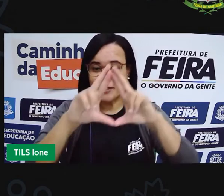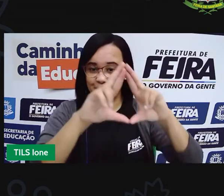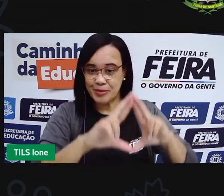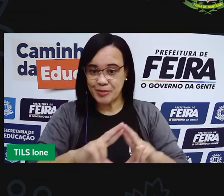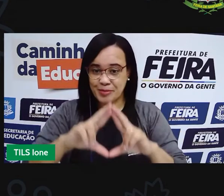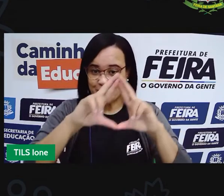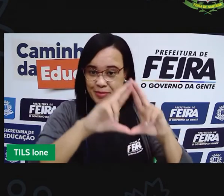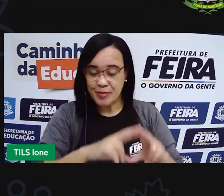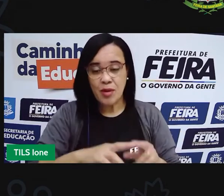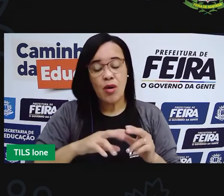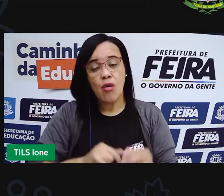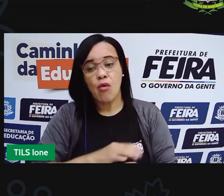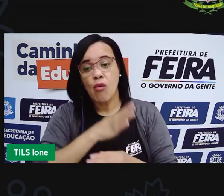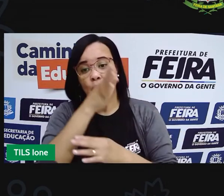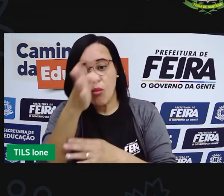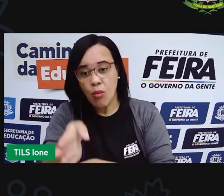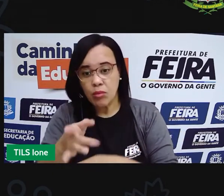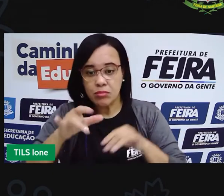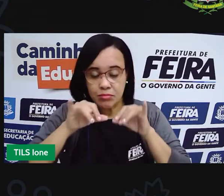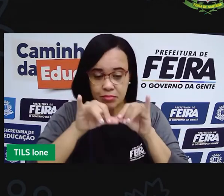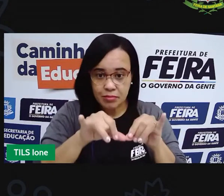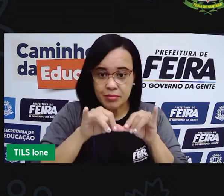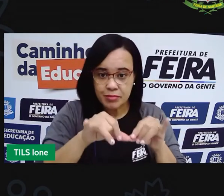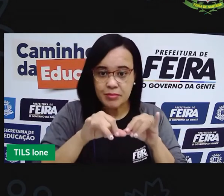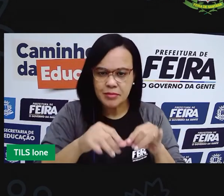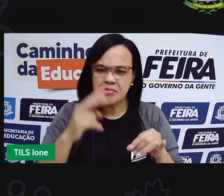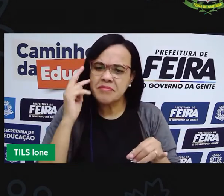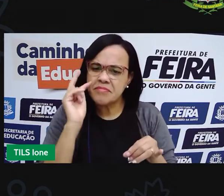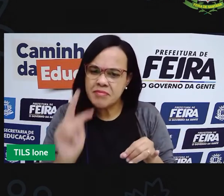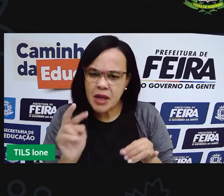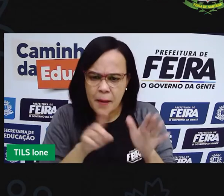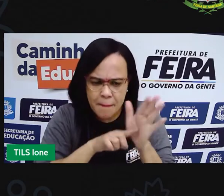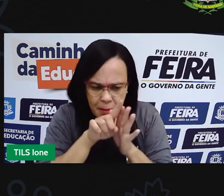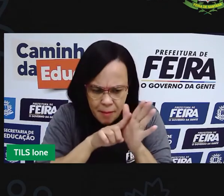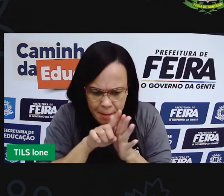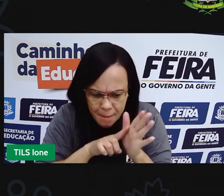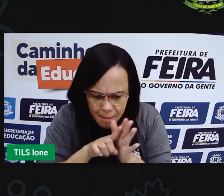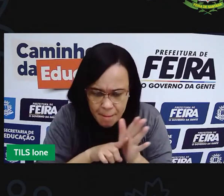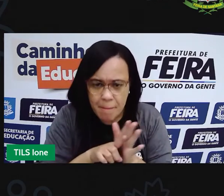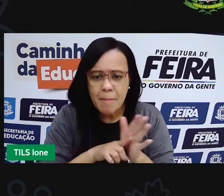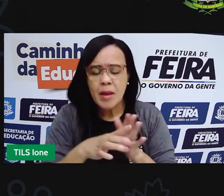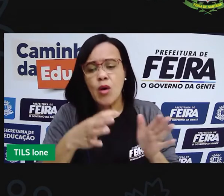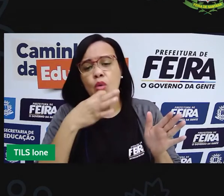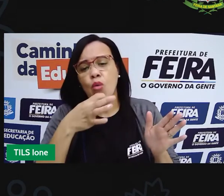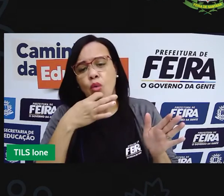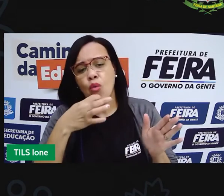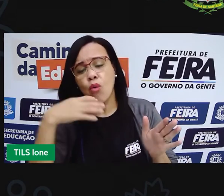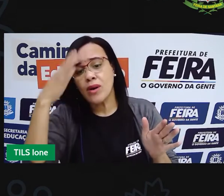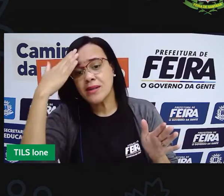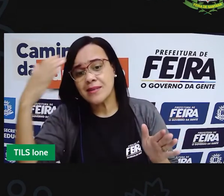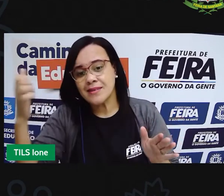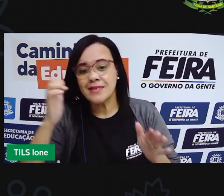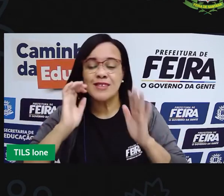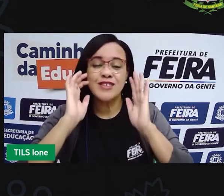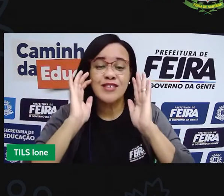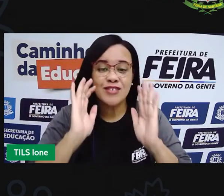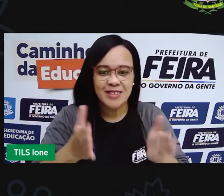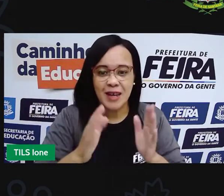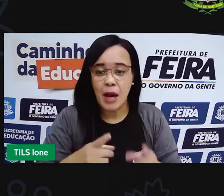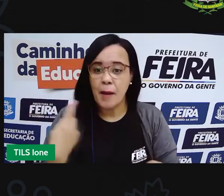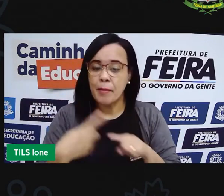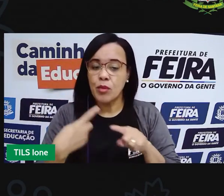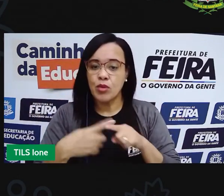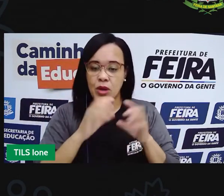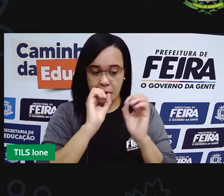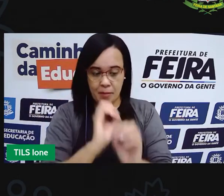ao supermercado, a uma loja, você já vai ter essa informação, conhecimento, para te orientar na hora de